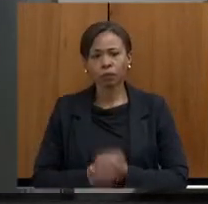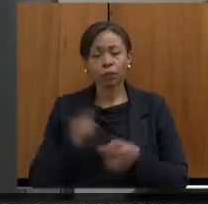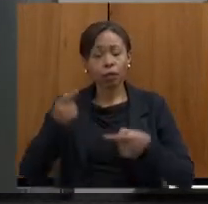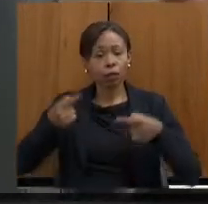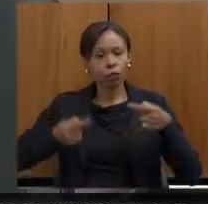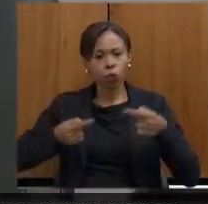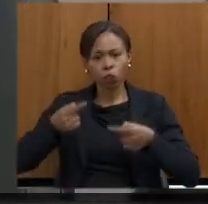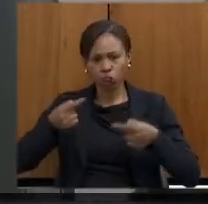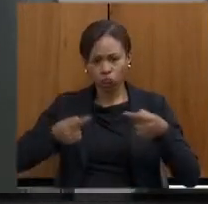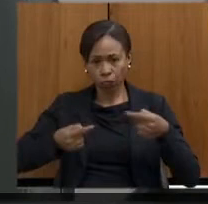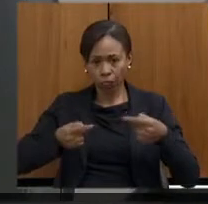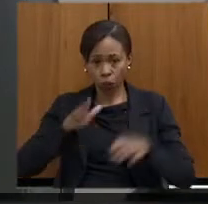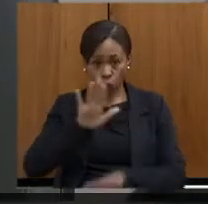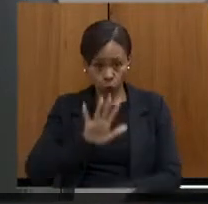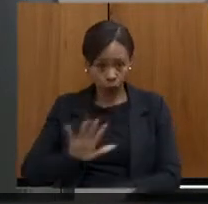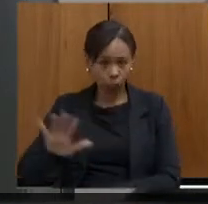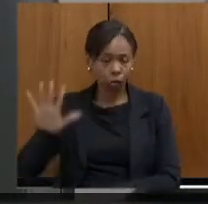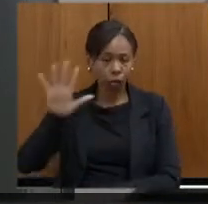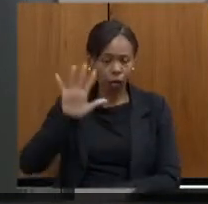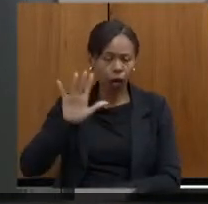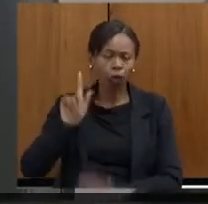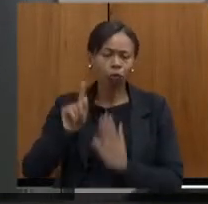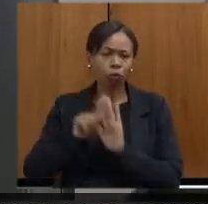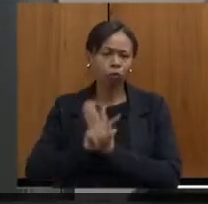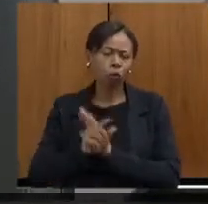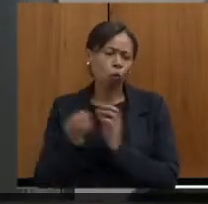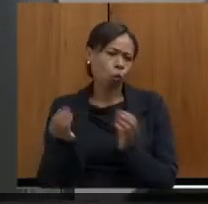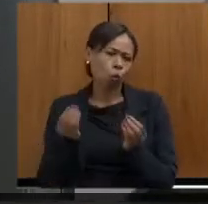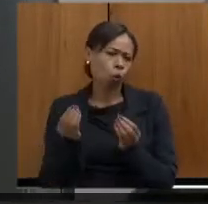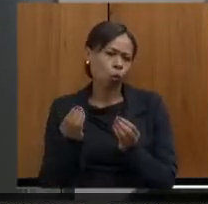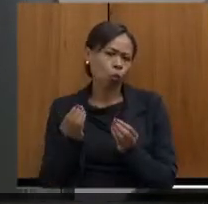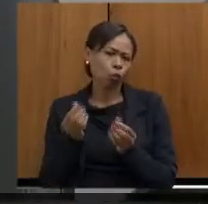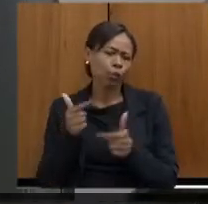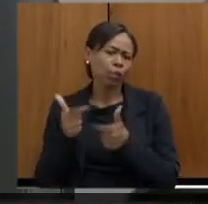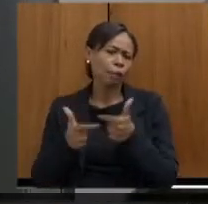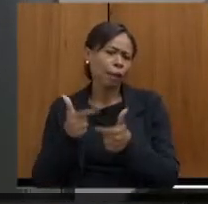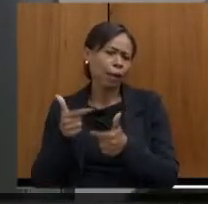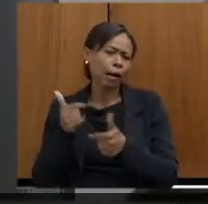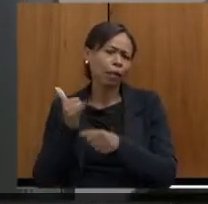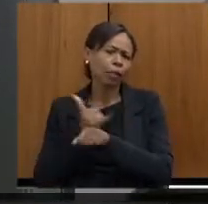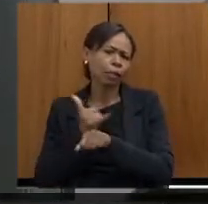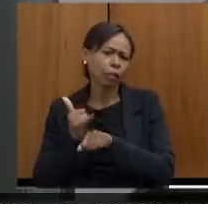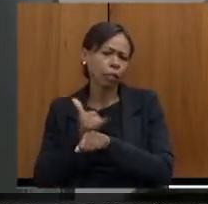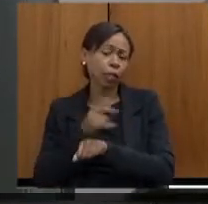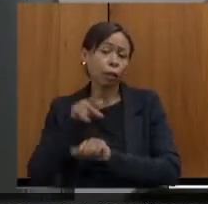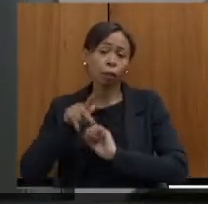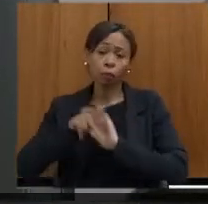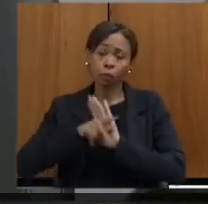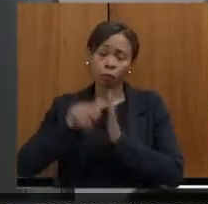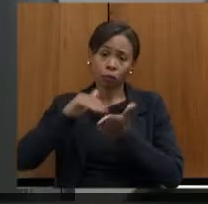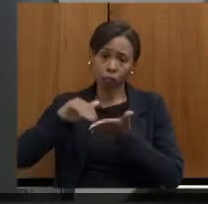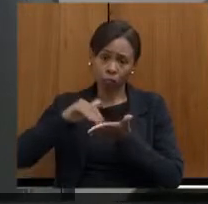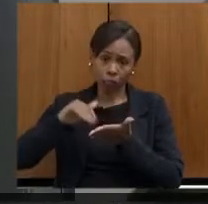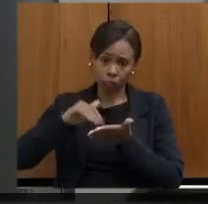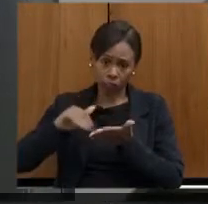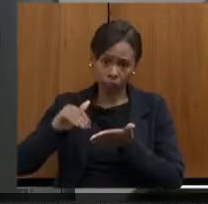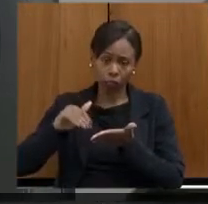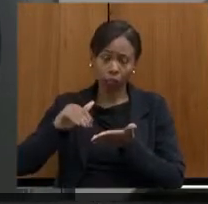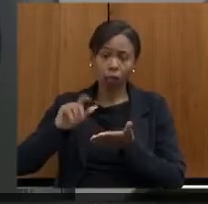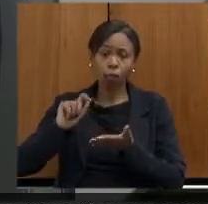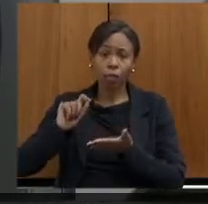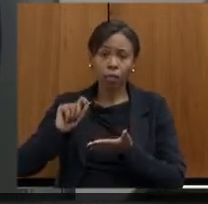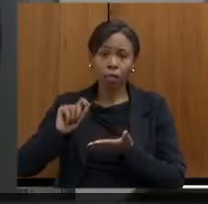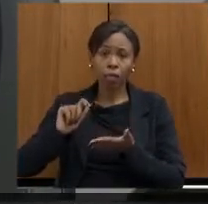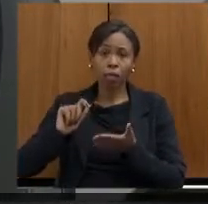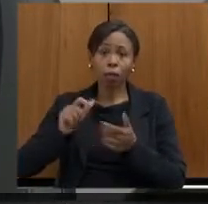geral, nós queremos compreender aqui quais as ações efetivas da secretaria, divulgar e ampliar o número de emissões